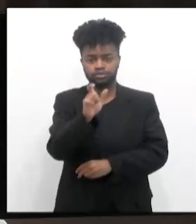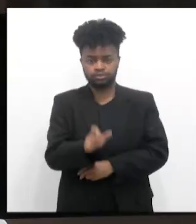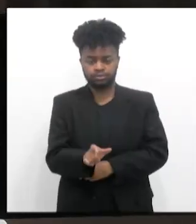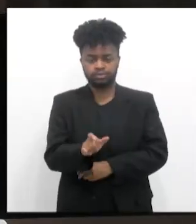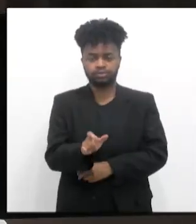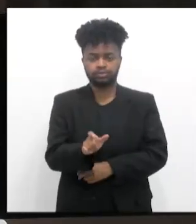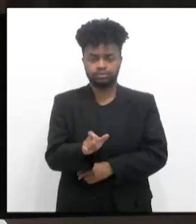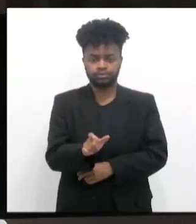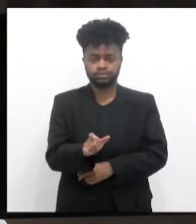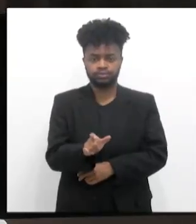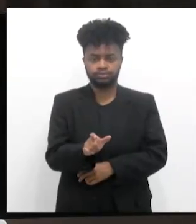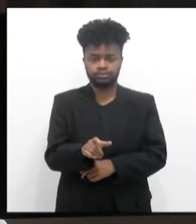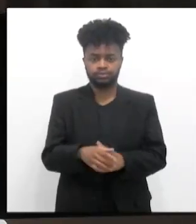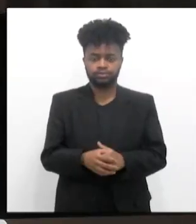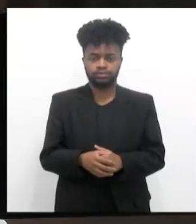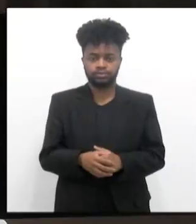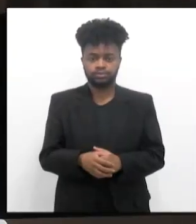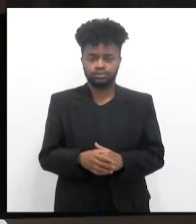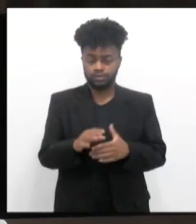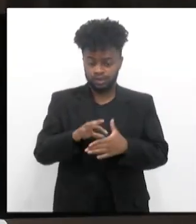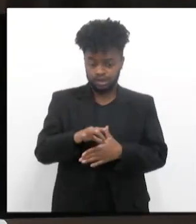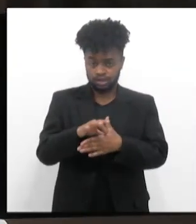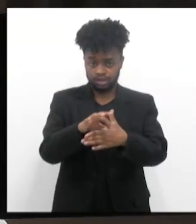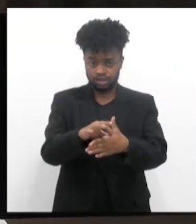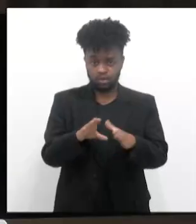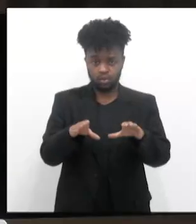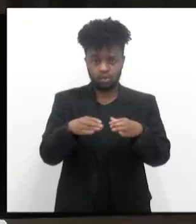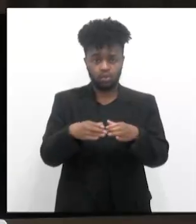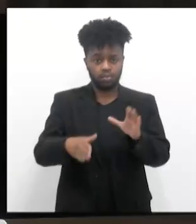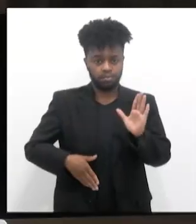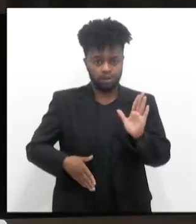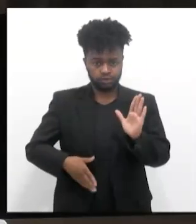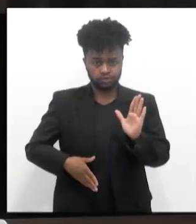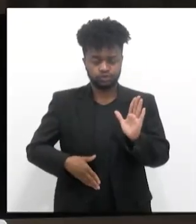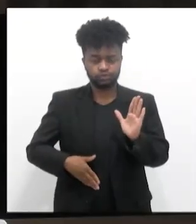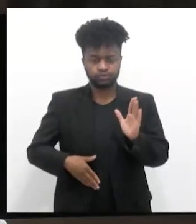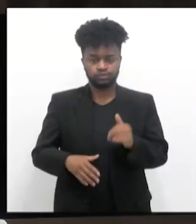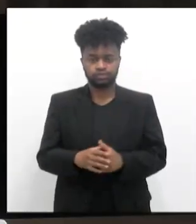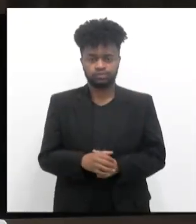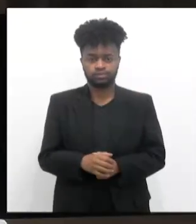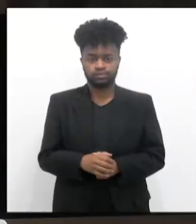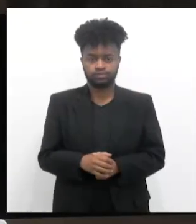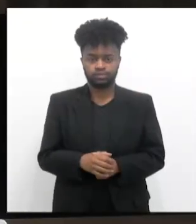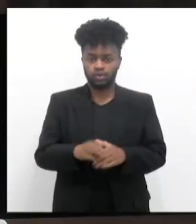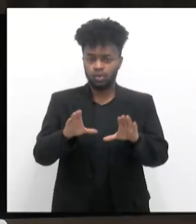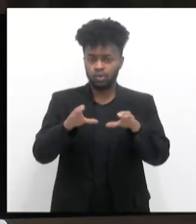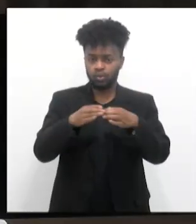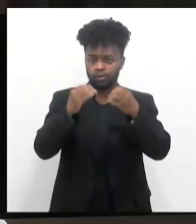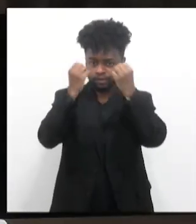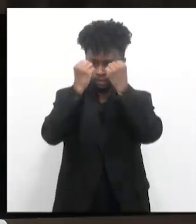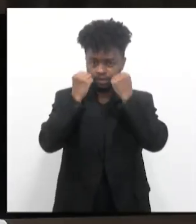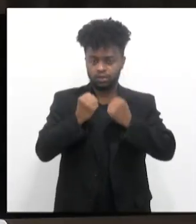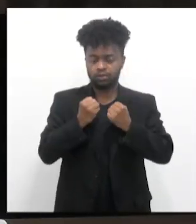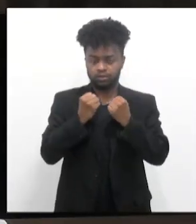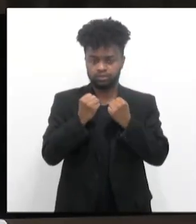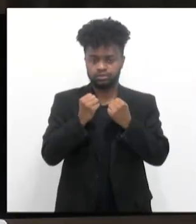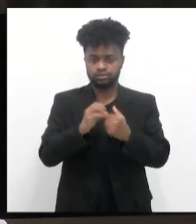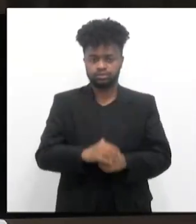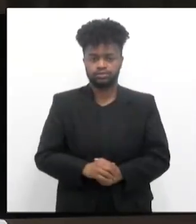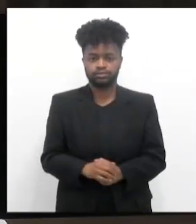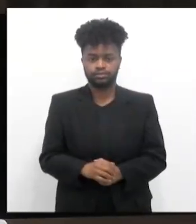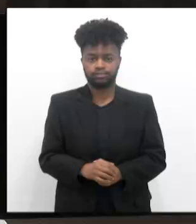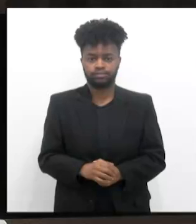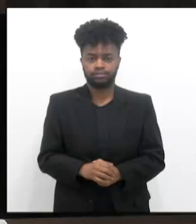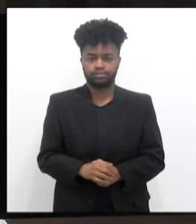indivíduo que lidera uma facção criminosa, um grupo terrorista,